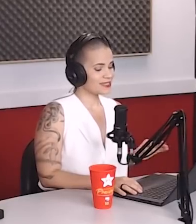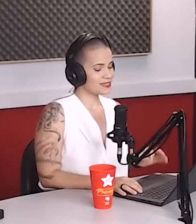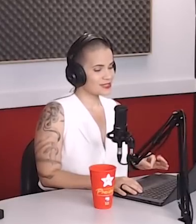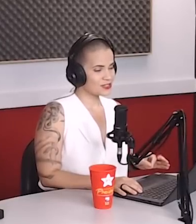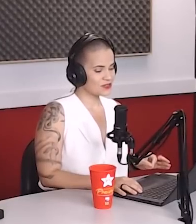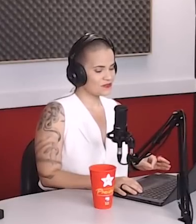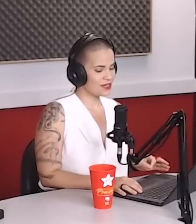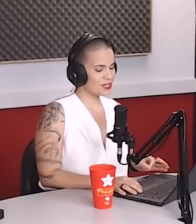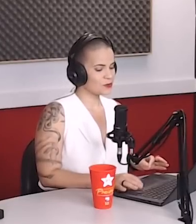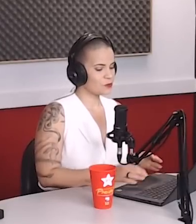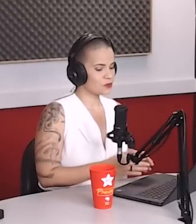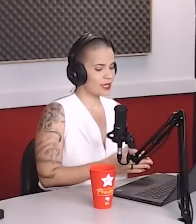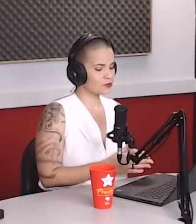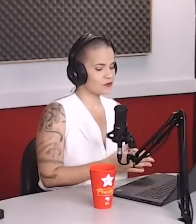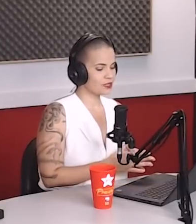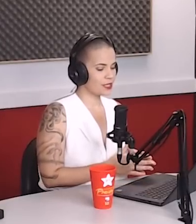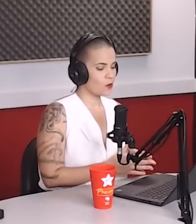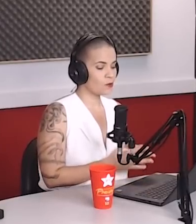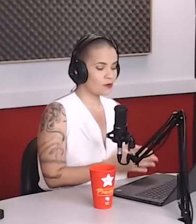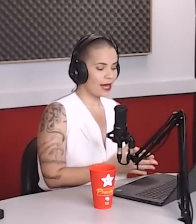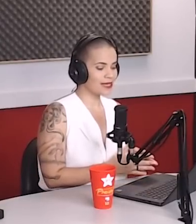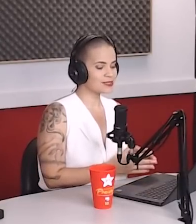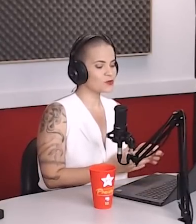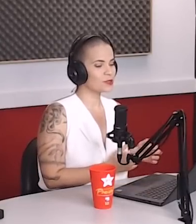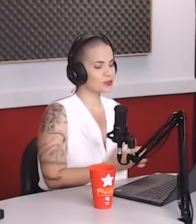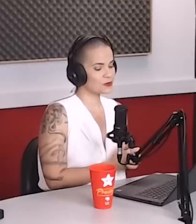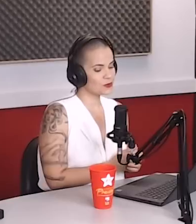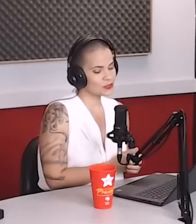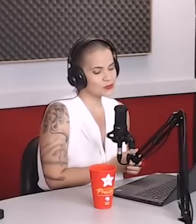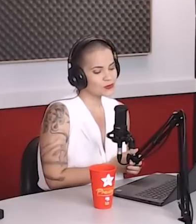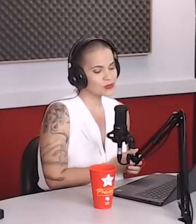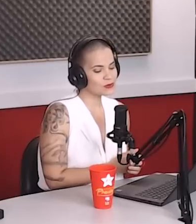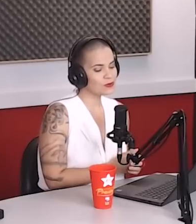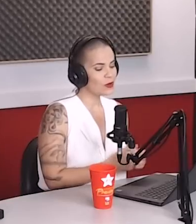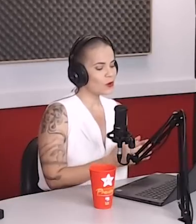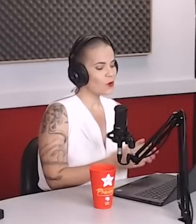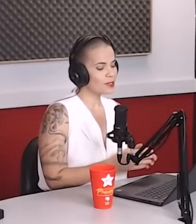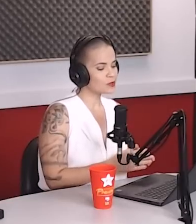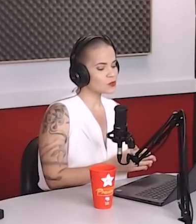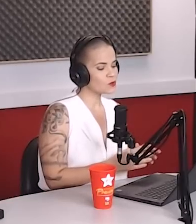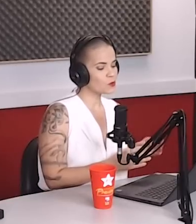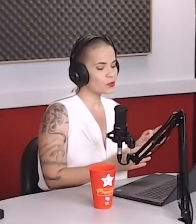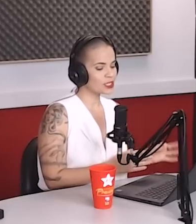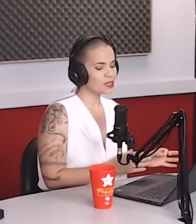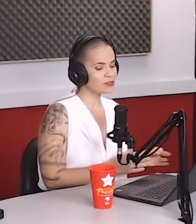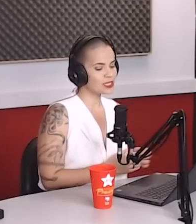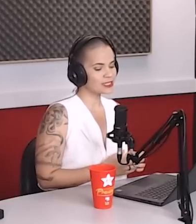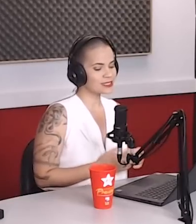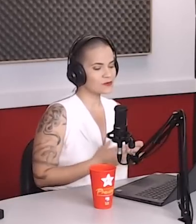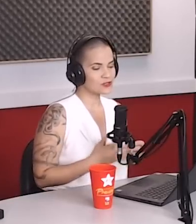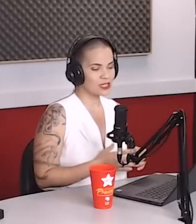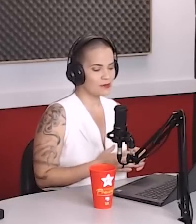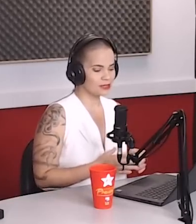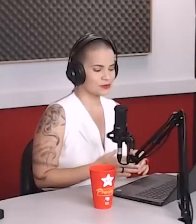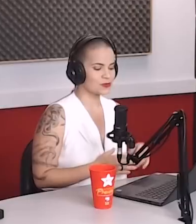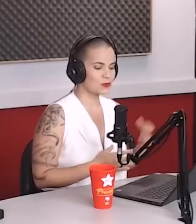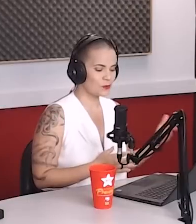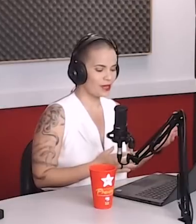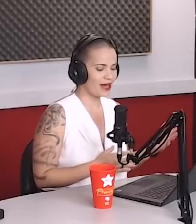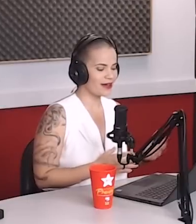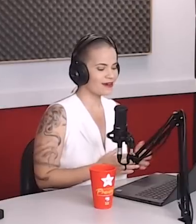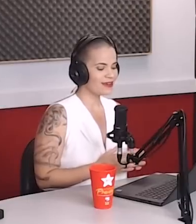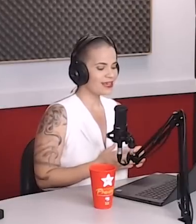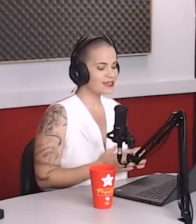E nessa sexta-feira, o deputado federal Bongás, do PT do Rio Grande do Sul, comentou sobre o Programa de Aquisição de Alimentos,